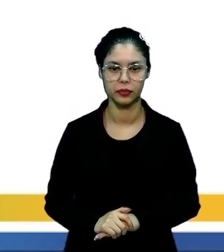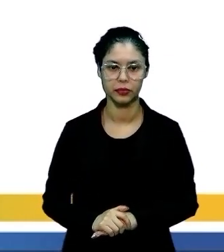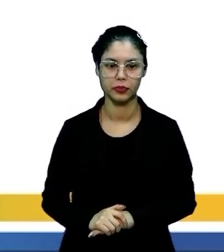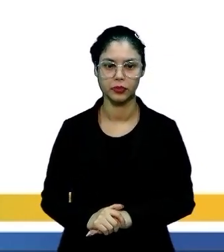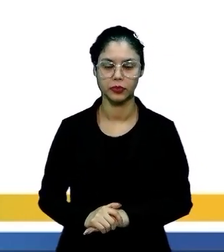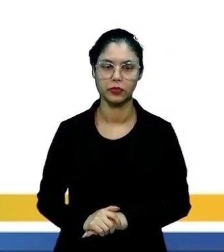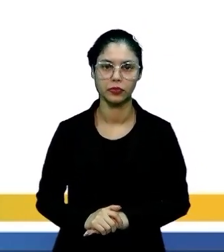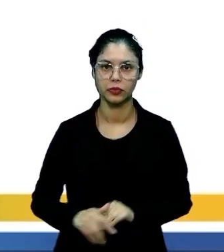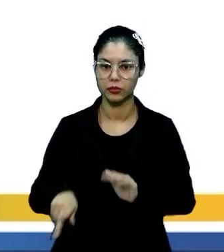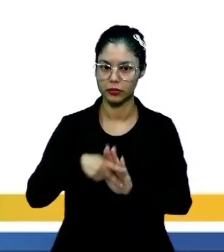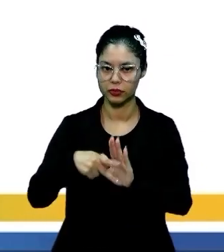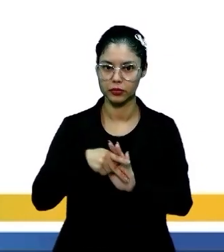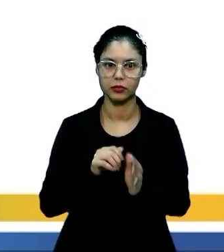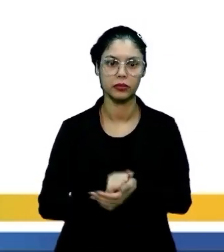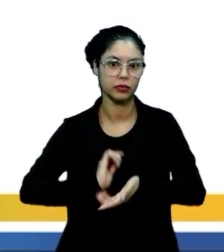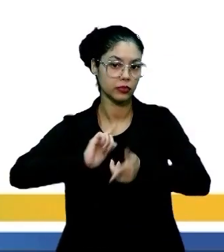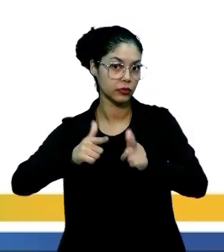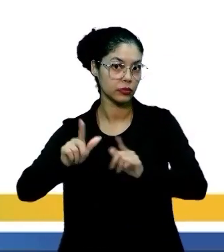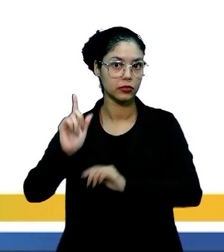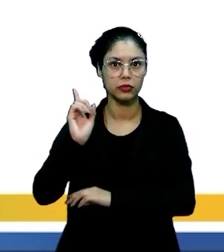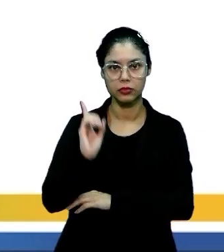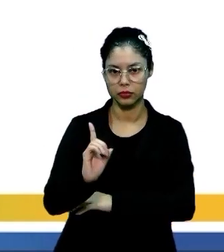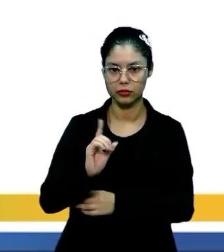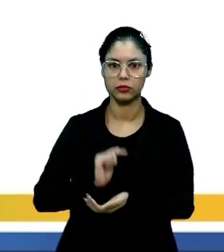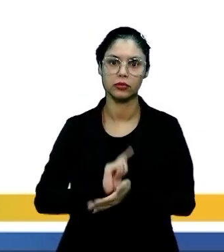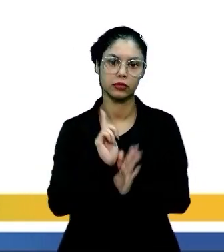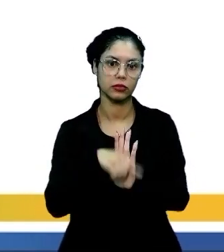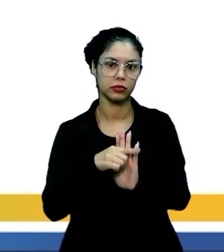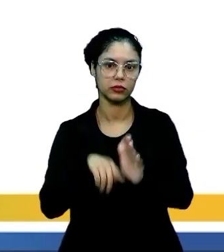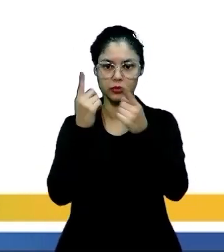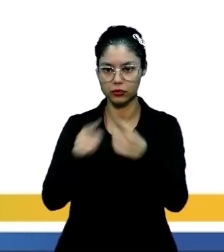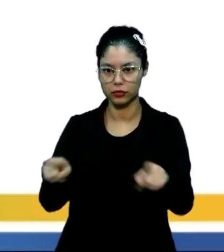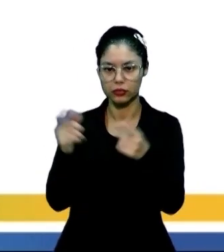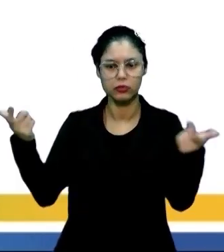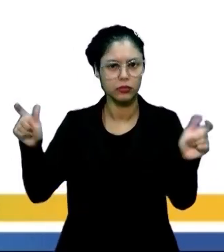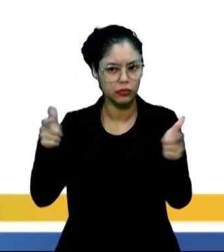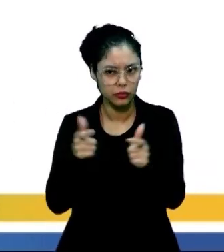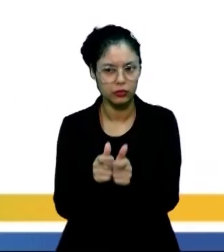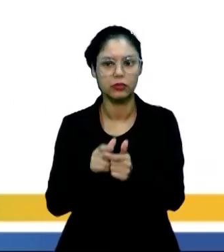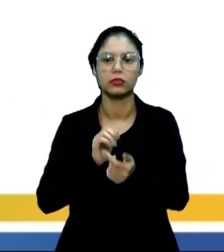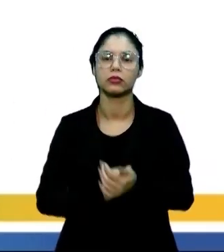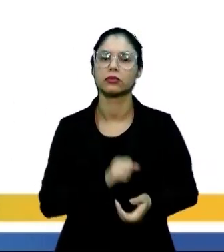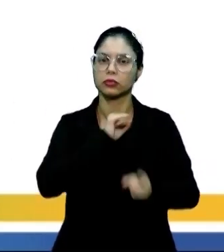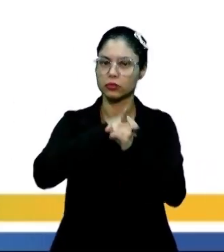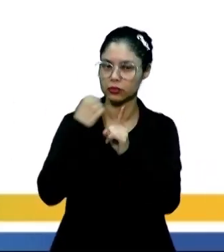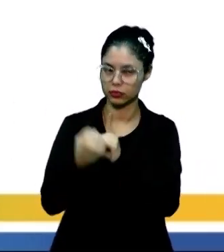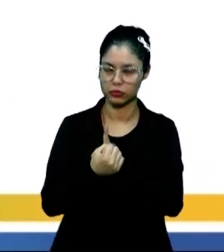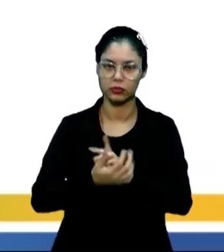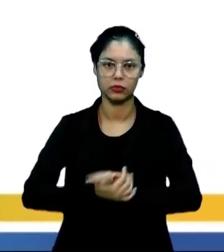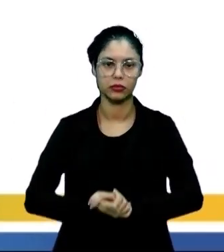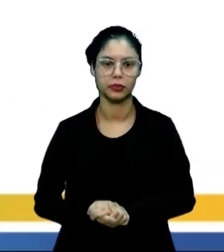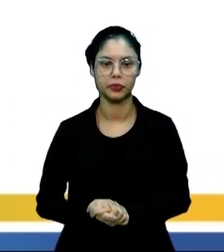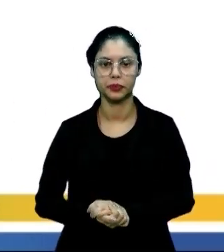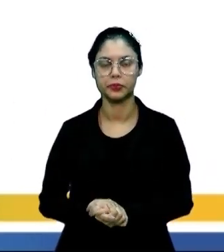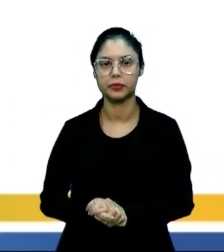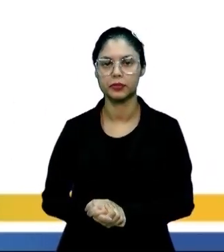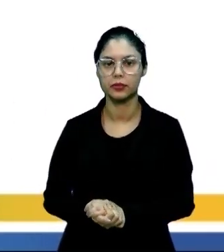que corresponde. Na letra D, como um gênero musical de menor prestígio na